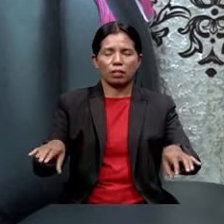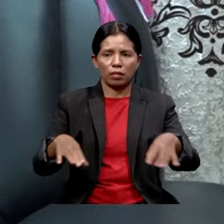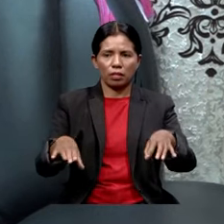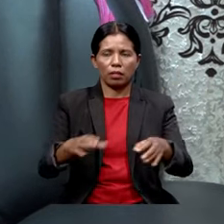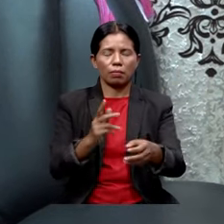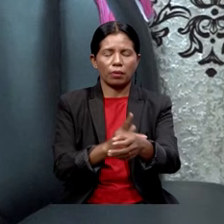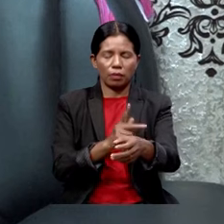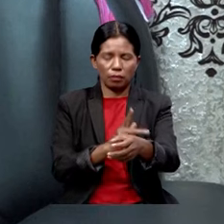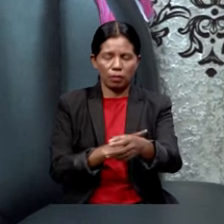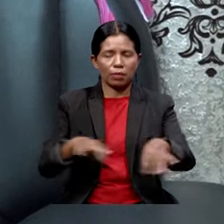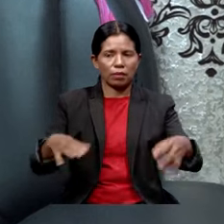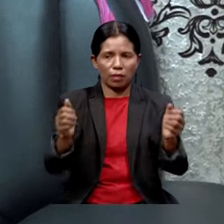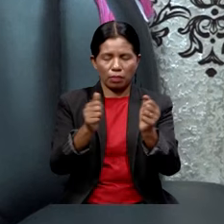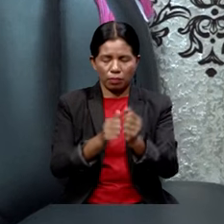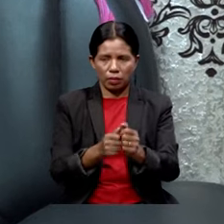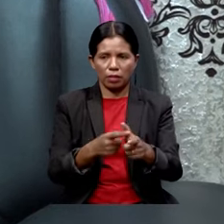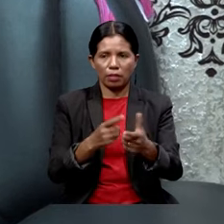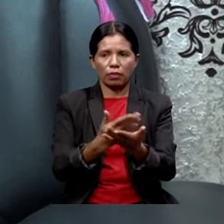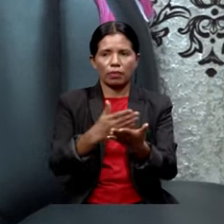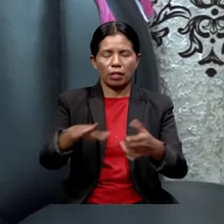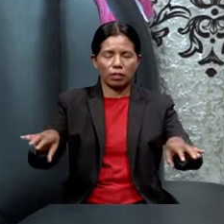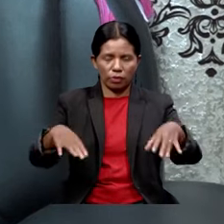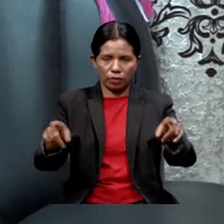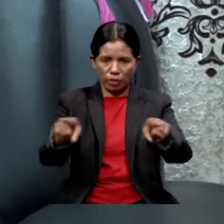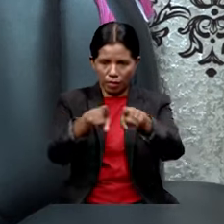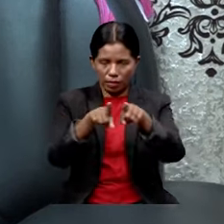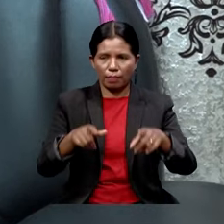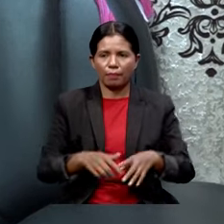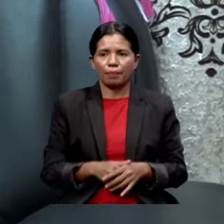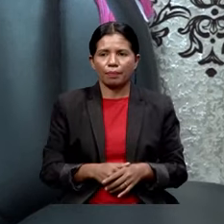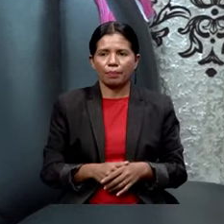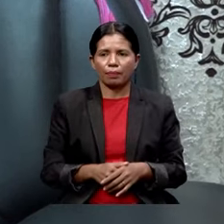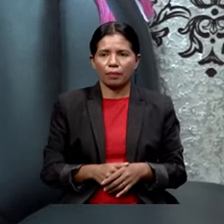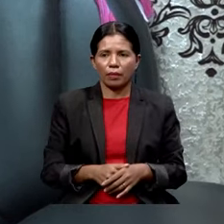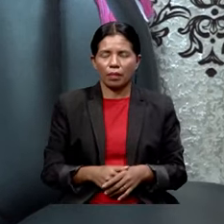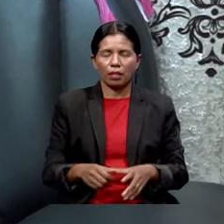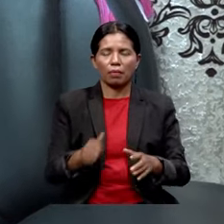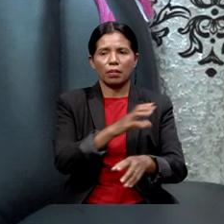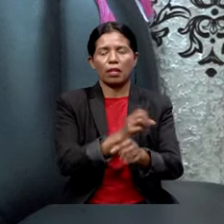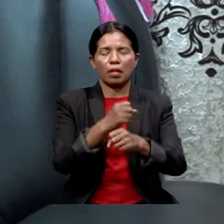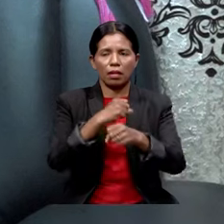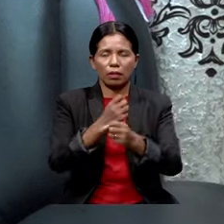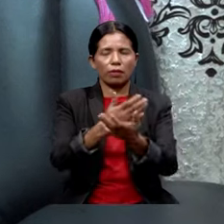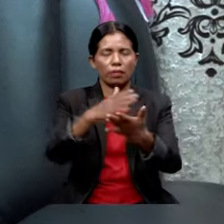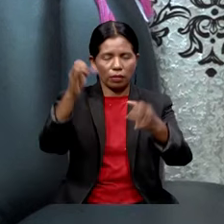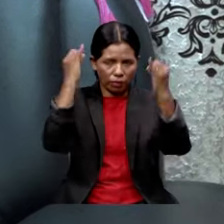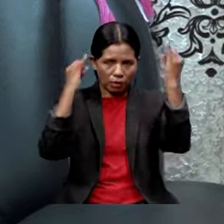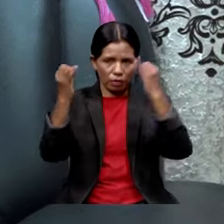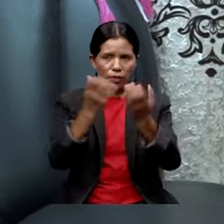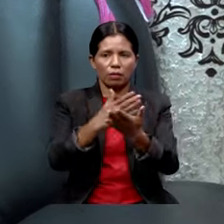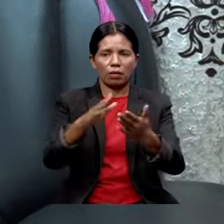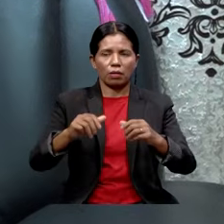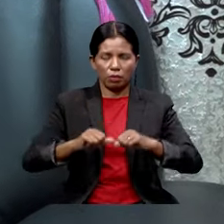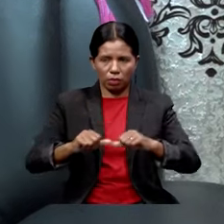promove relação saudável nomos faz serviço hanesa ne campanha ser socialização ser sensibilização lá